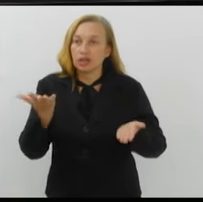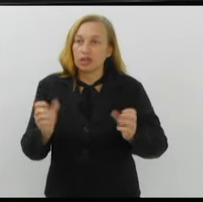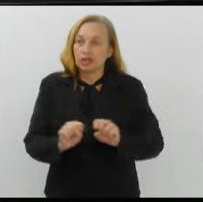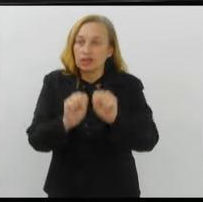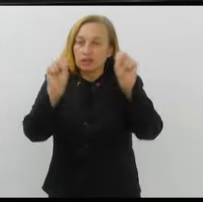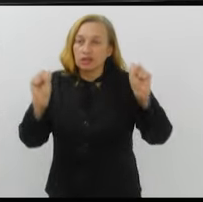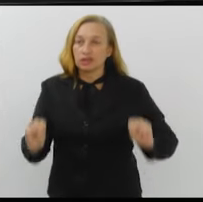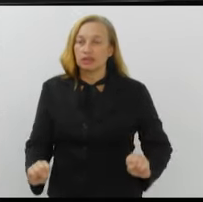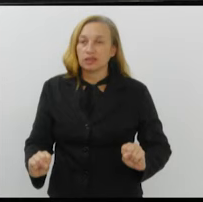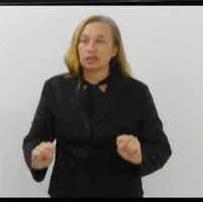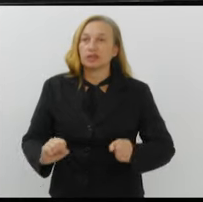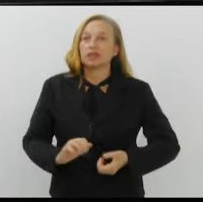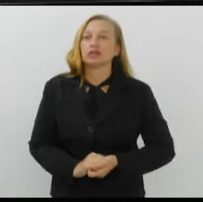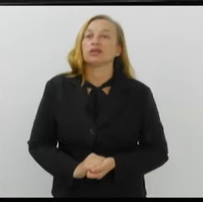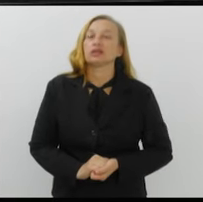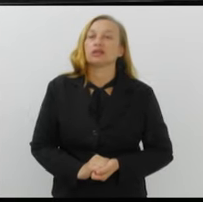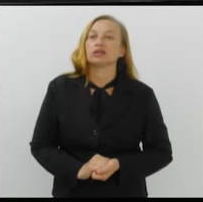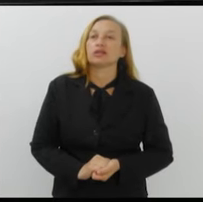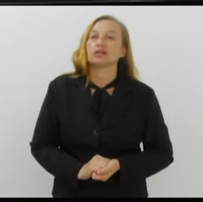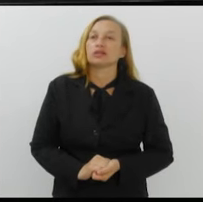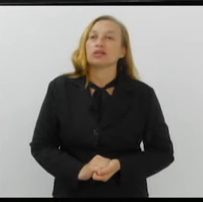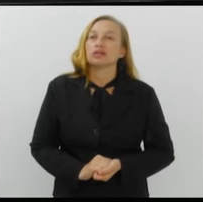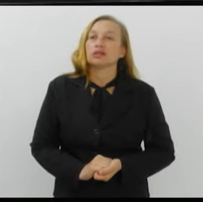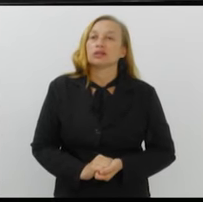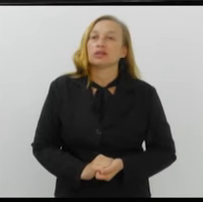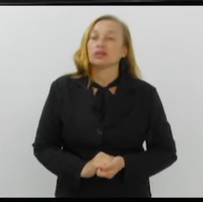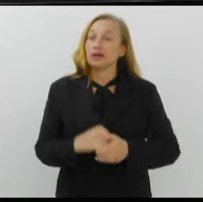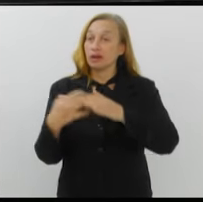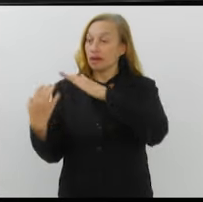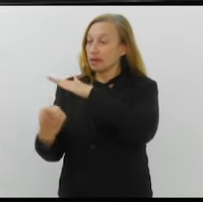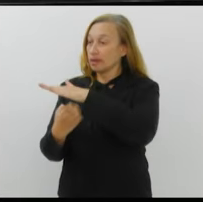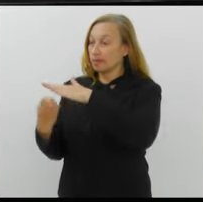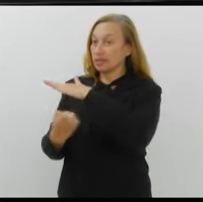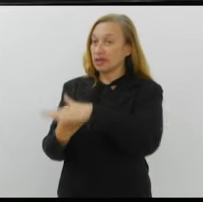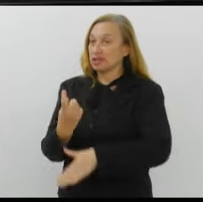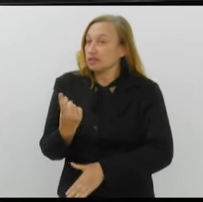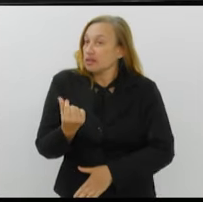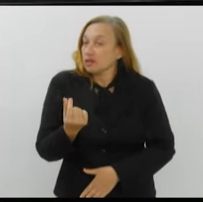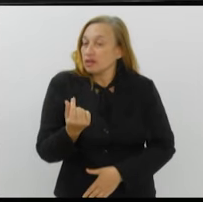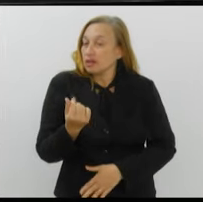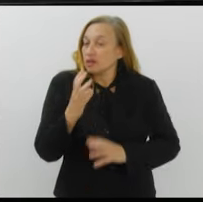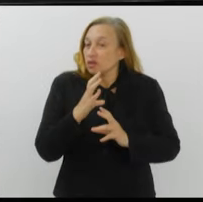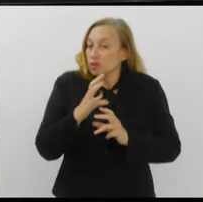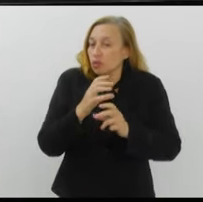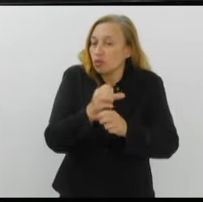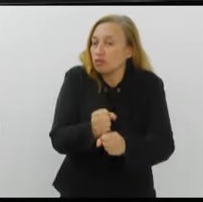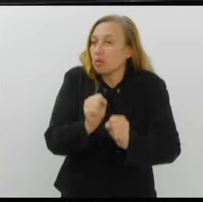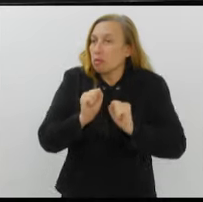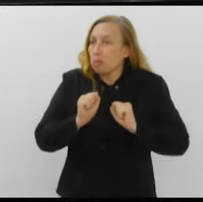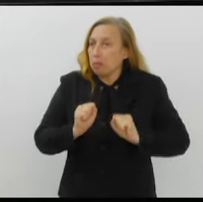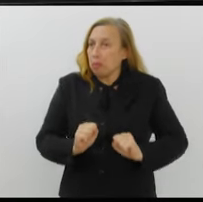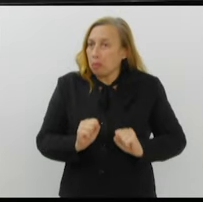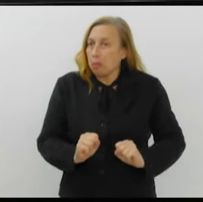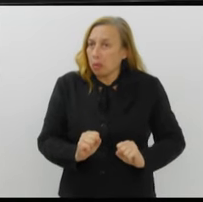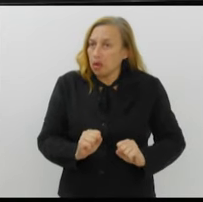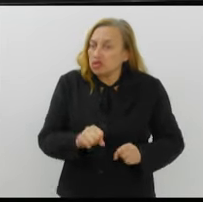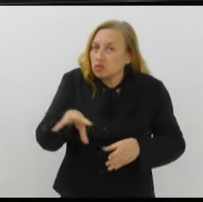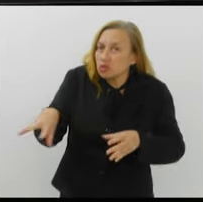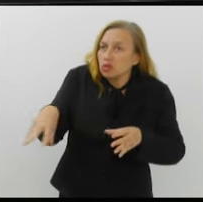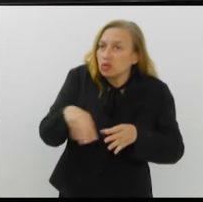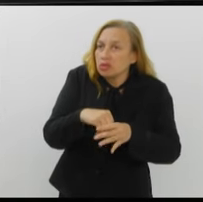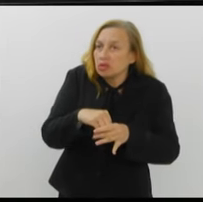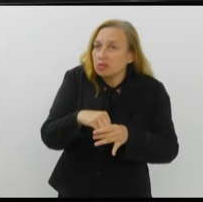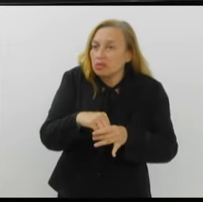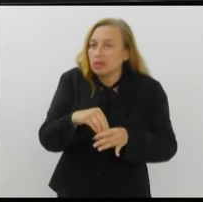quando a concessionária, função da tarifa, né, calcula o máximo que ela pode transportar para ela não